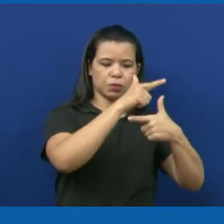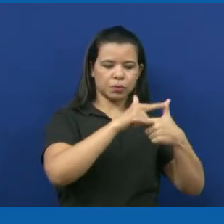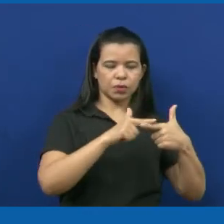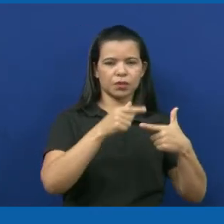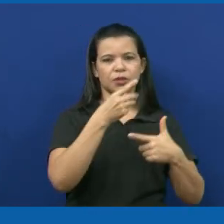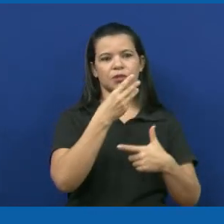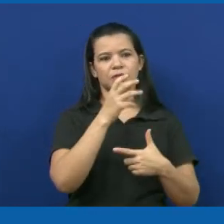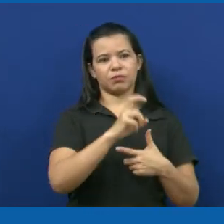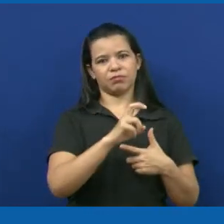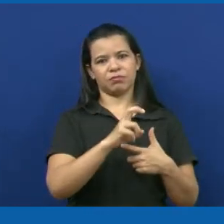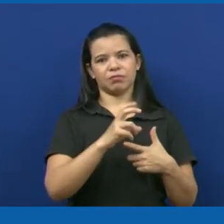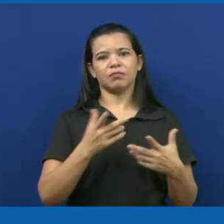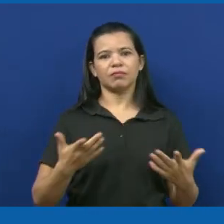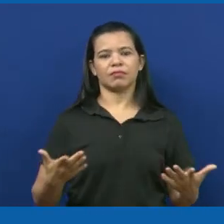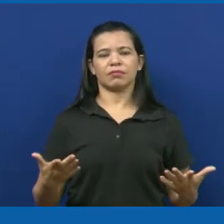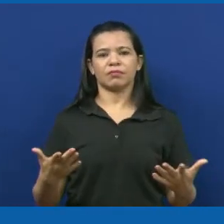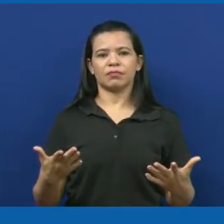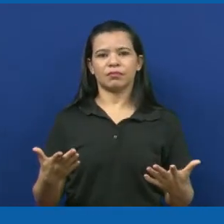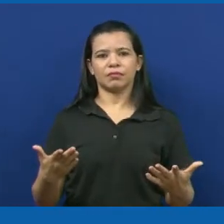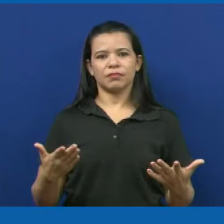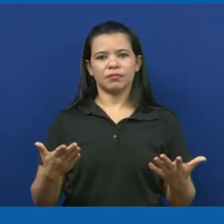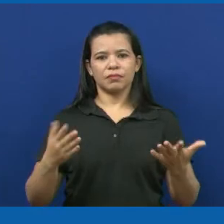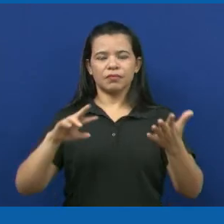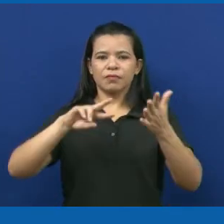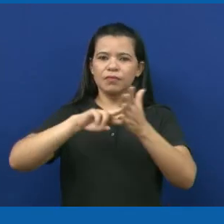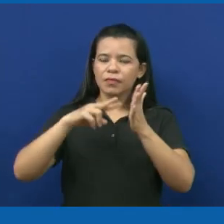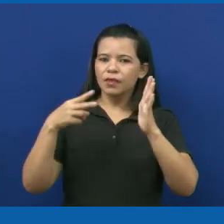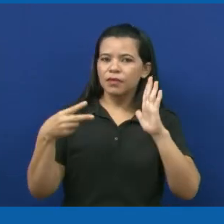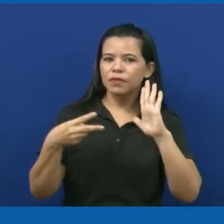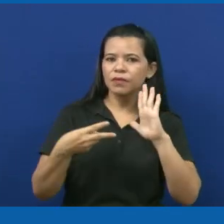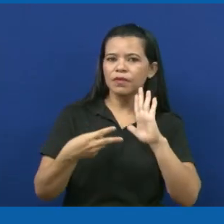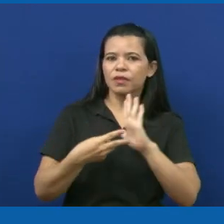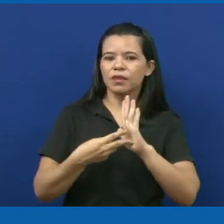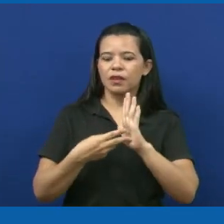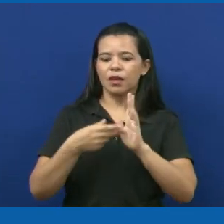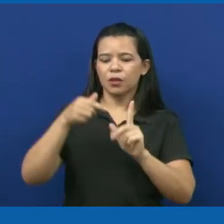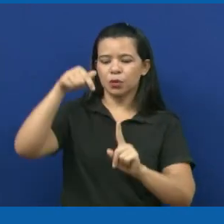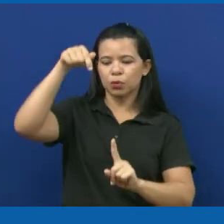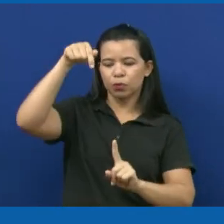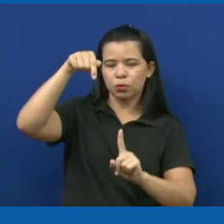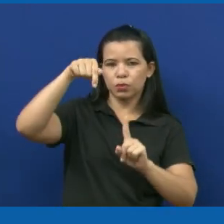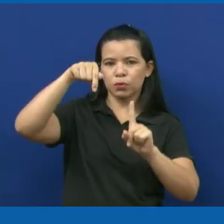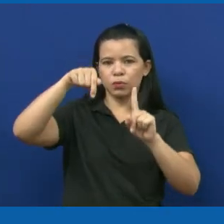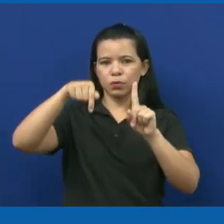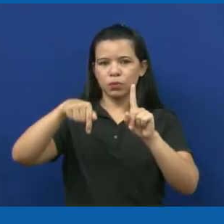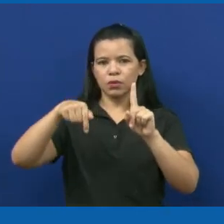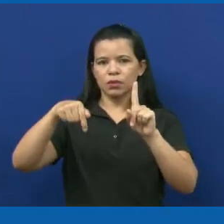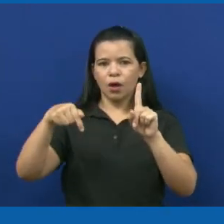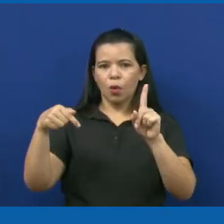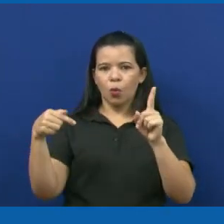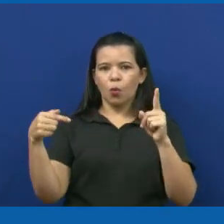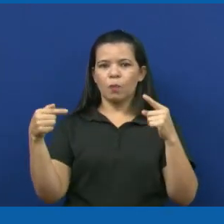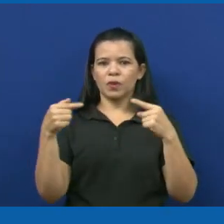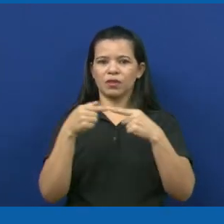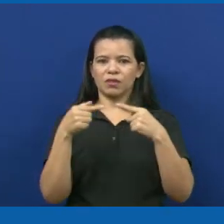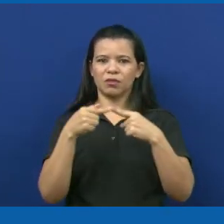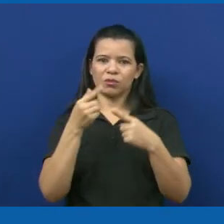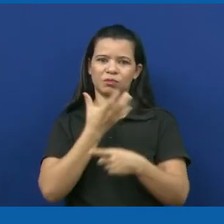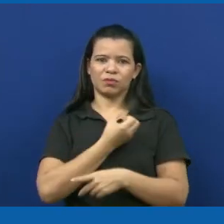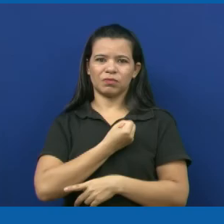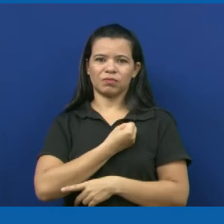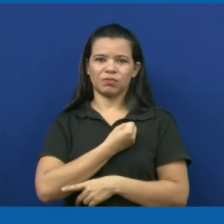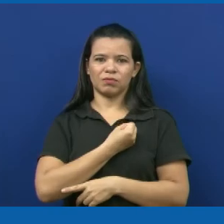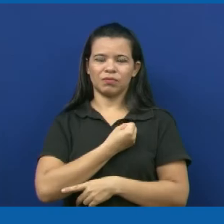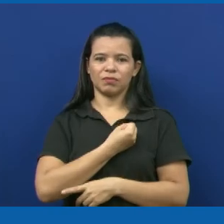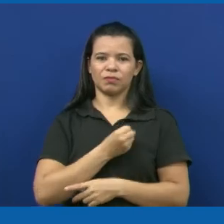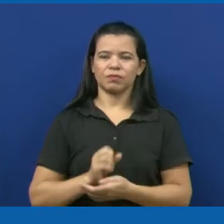dizer o seguinte, que essas grandezas elas estão se envolvendo de maneira inversamente proporcional. É importante você observar,